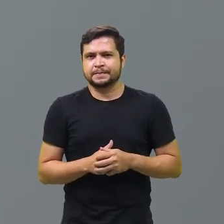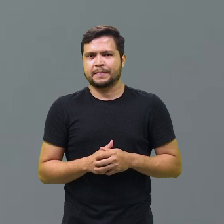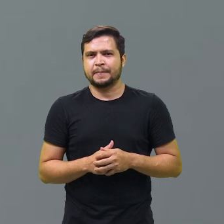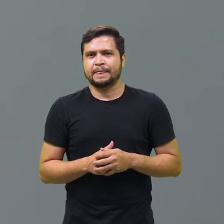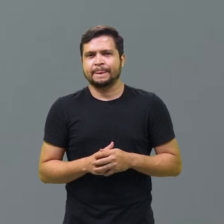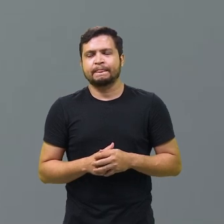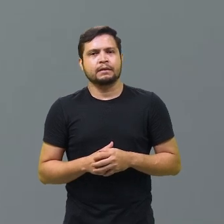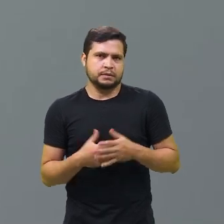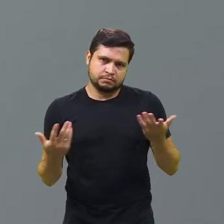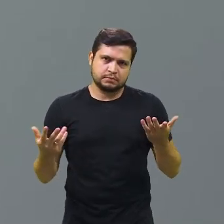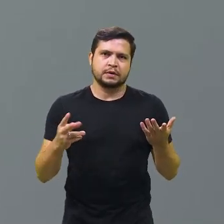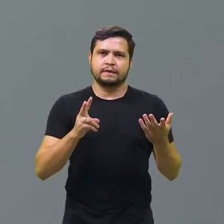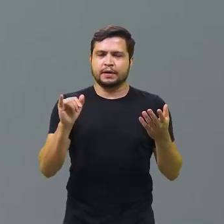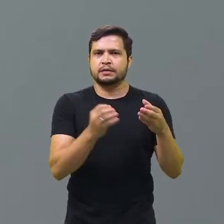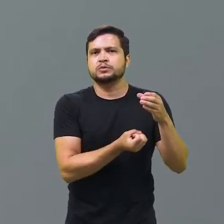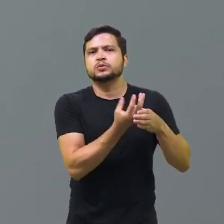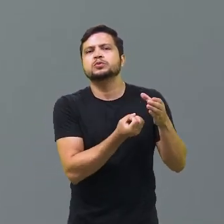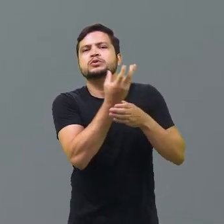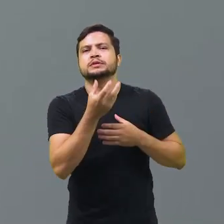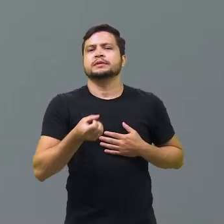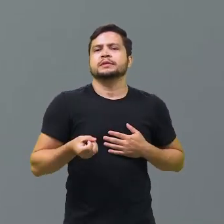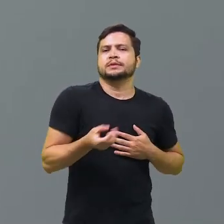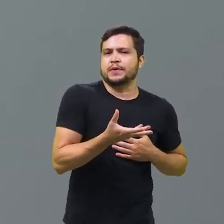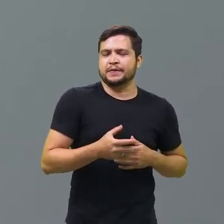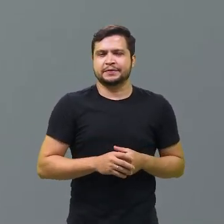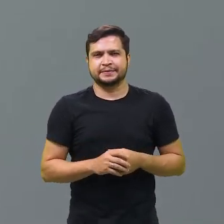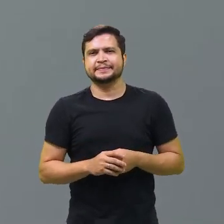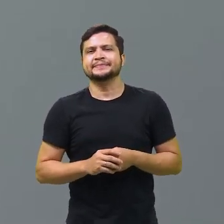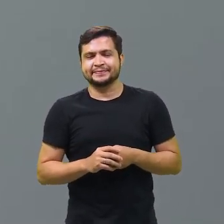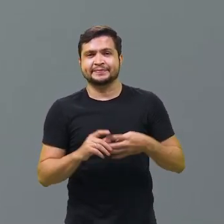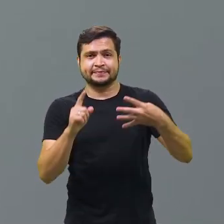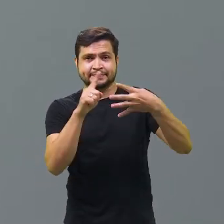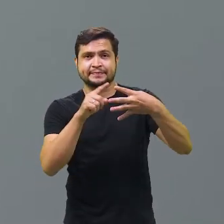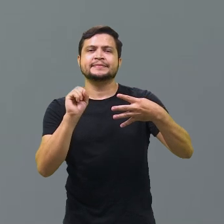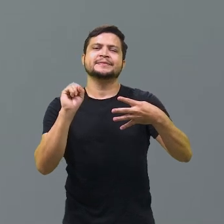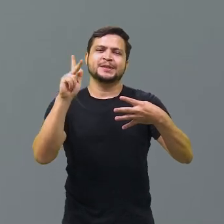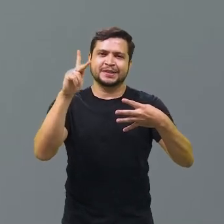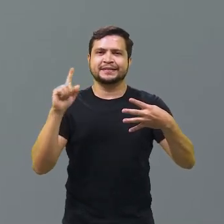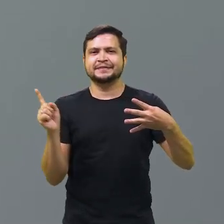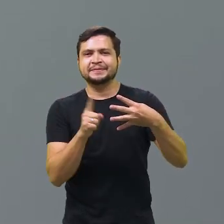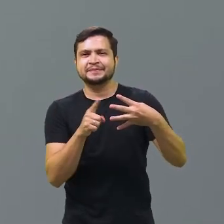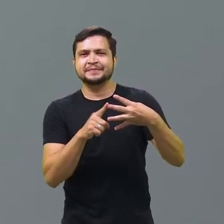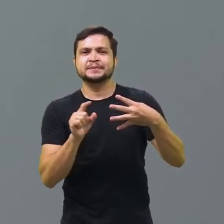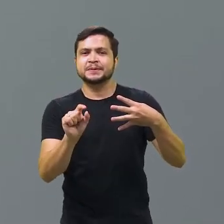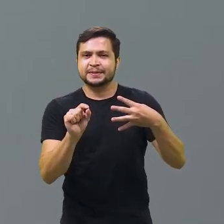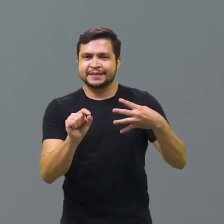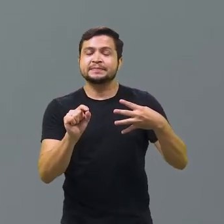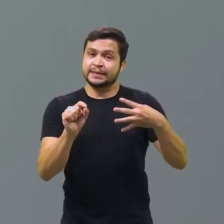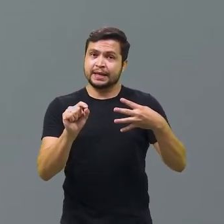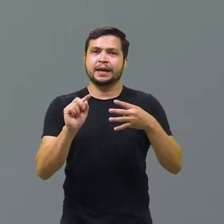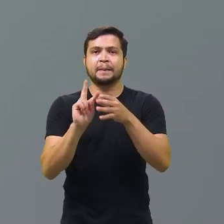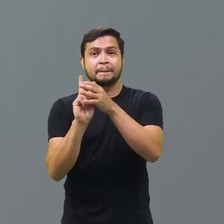E aí perdurando, formando novos gametófitos. Agora vamos falar das nossas pteridófitas, que são aquelas plantas